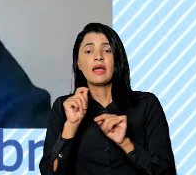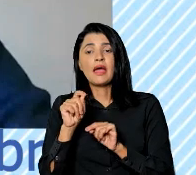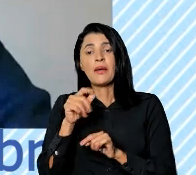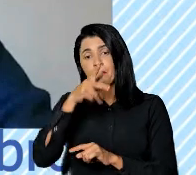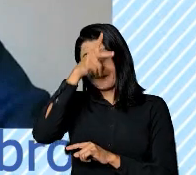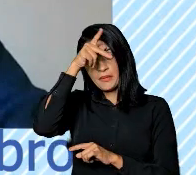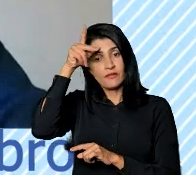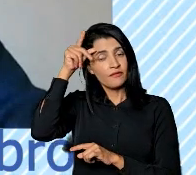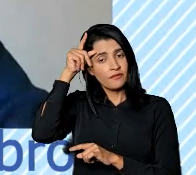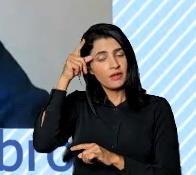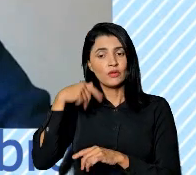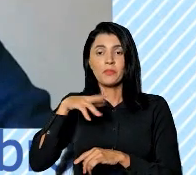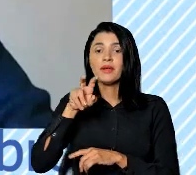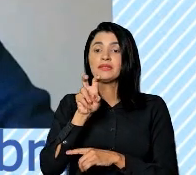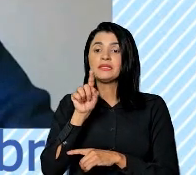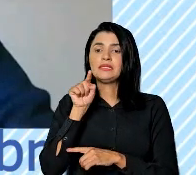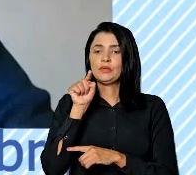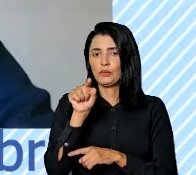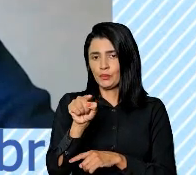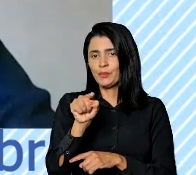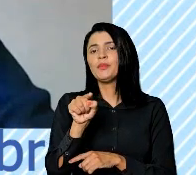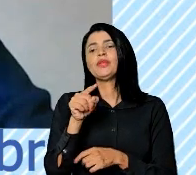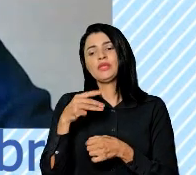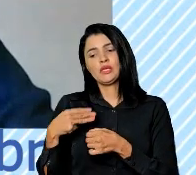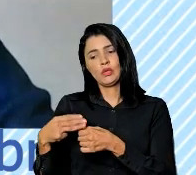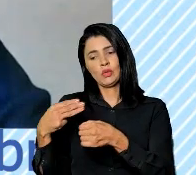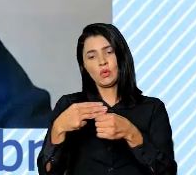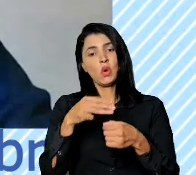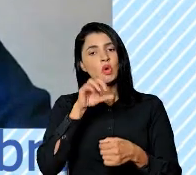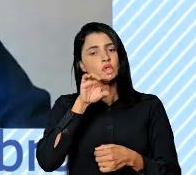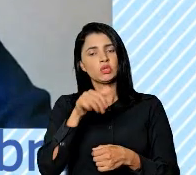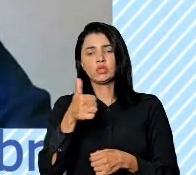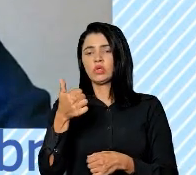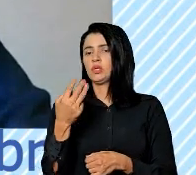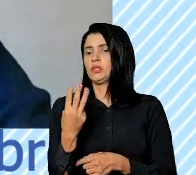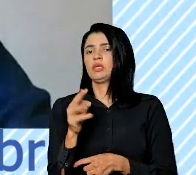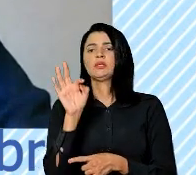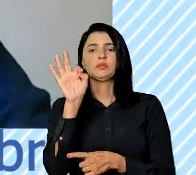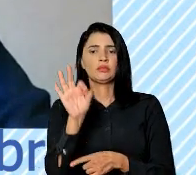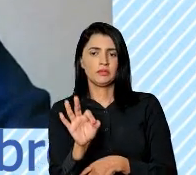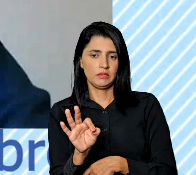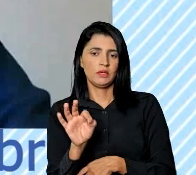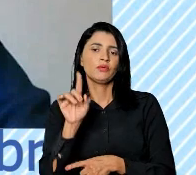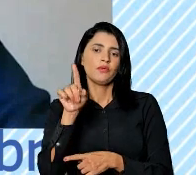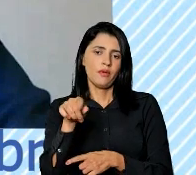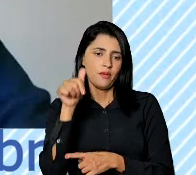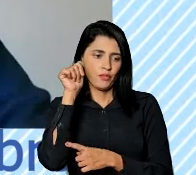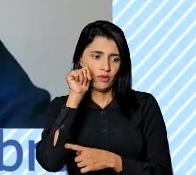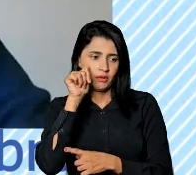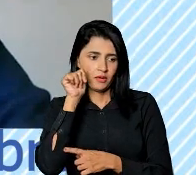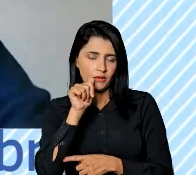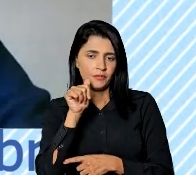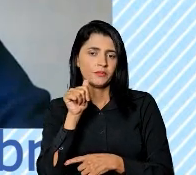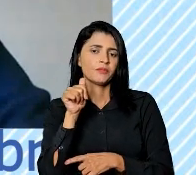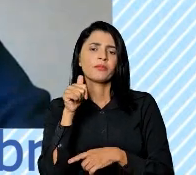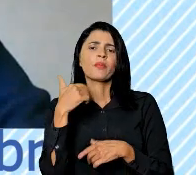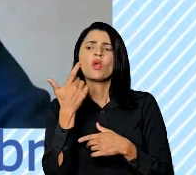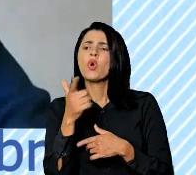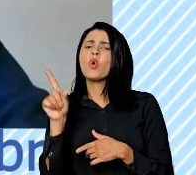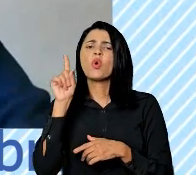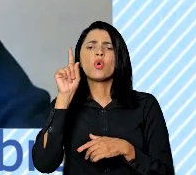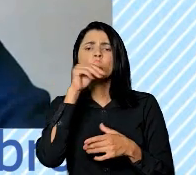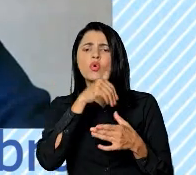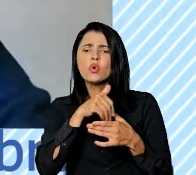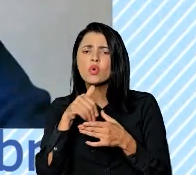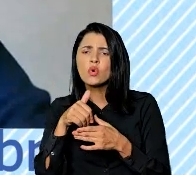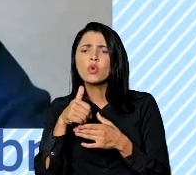prefeito, nos mais de 5 mil municípios brasileiros, apenas 13% eram candidatas mulheres. Quanto às candidaturas femininas ao